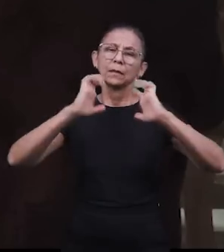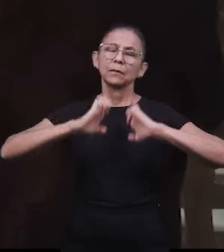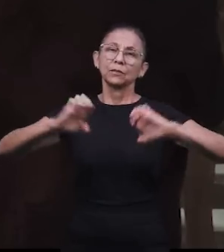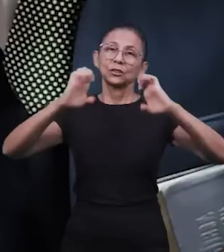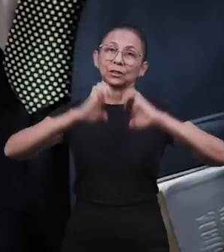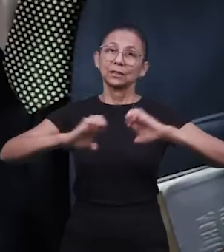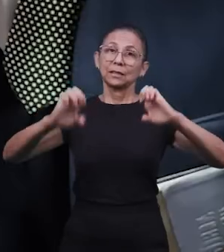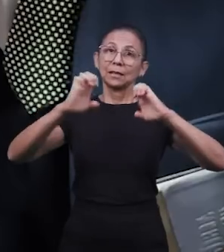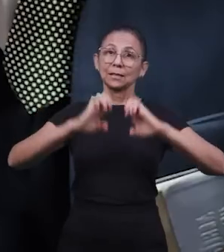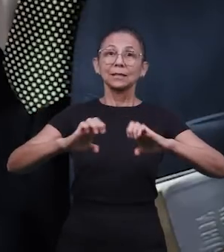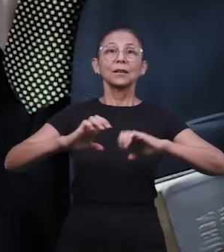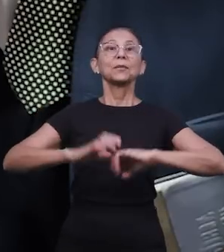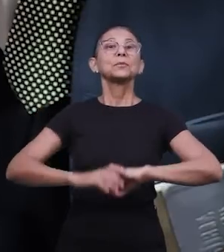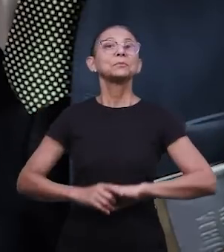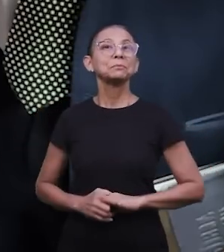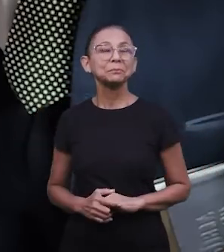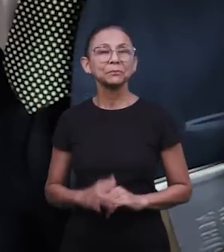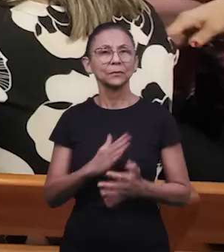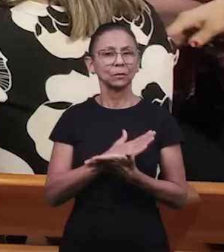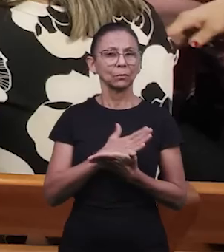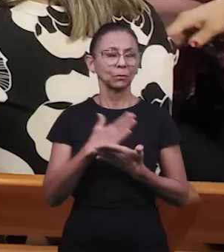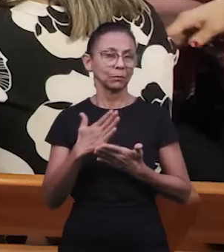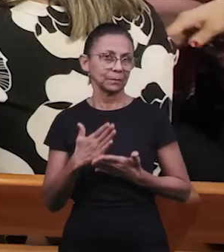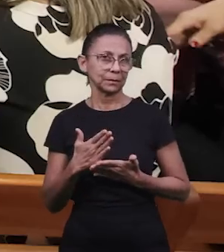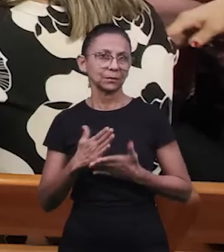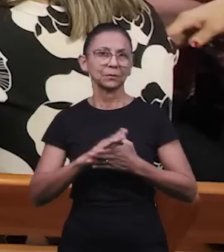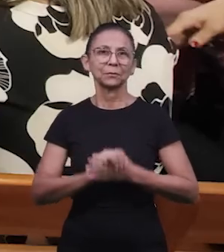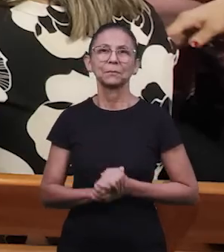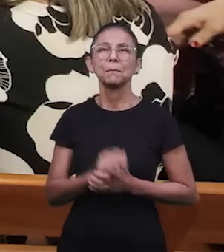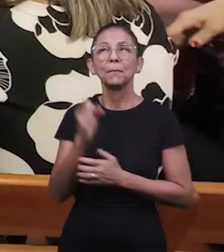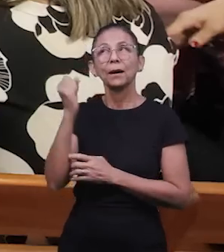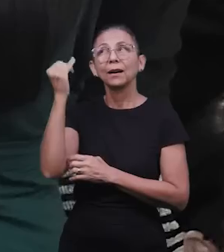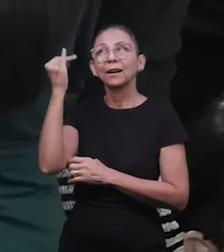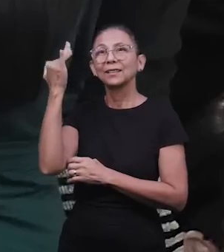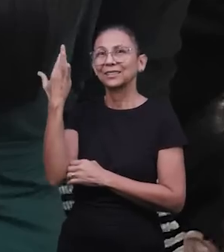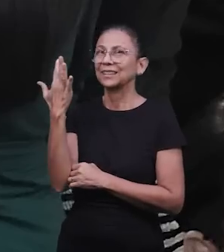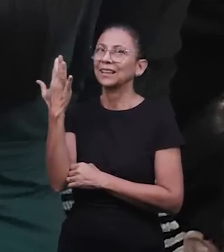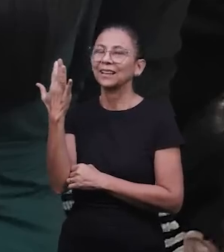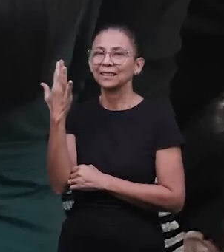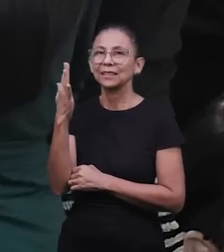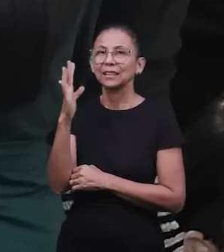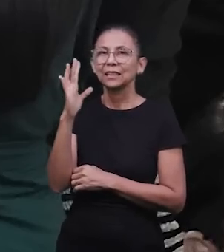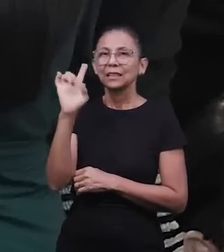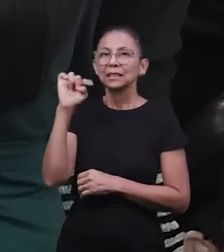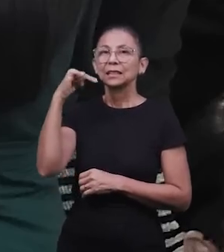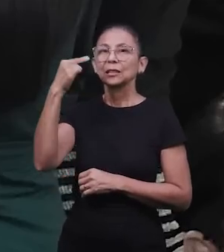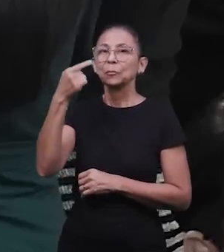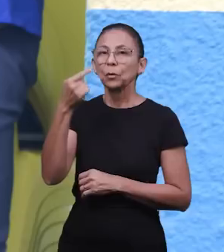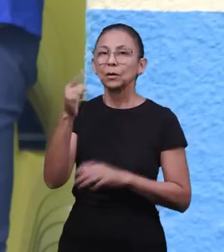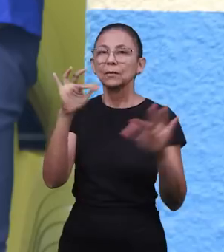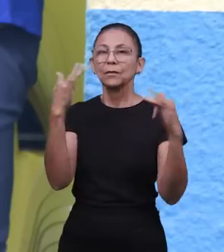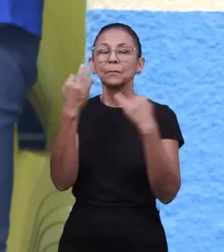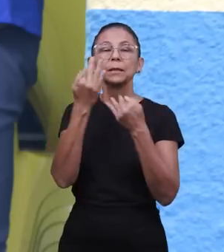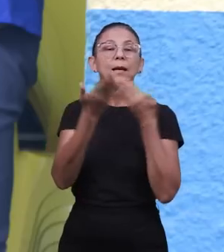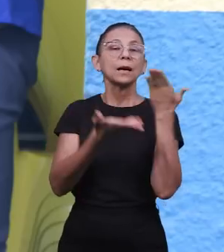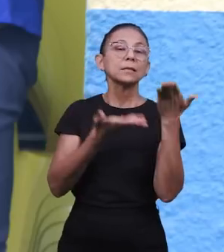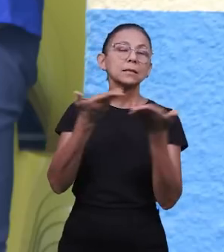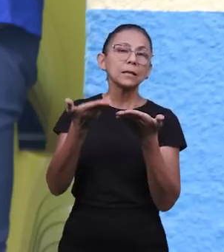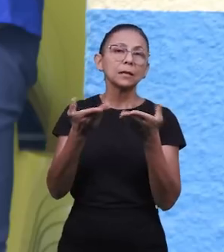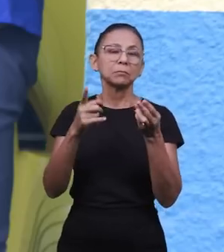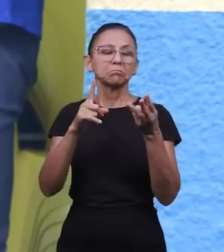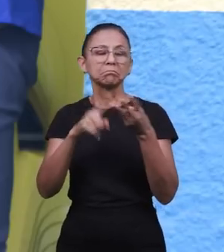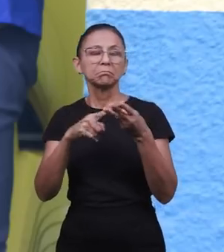Caravana Evangelística um trabalho de evangelização, que começou com a madrugada, depois assistência